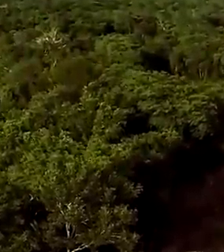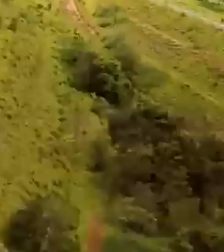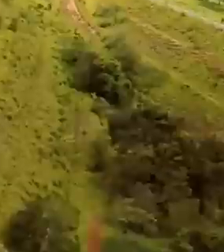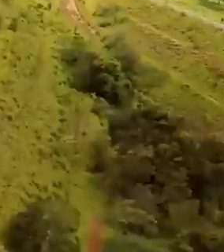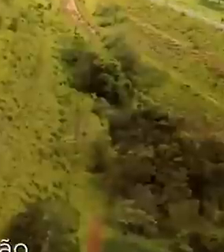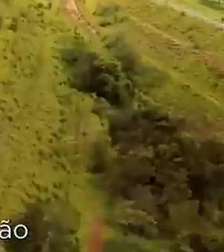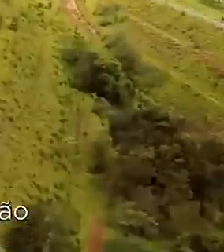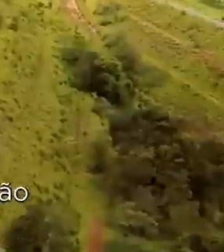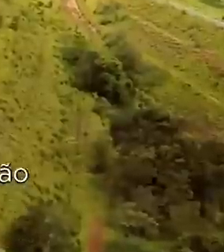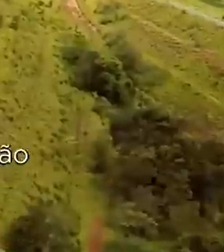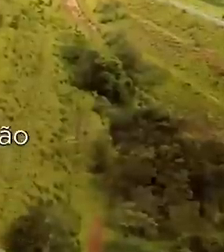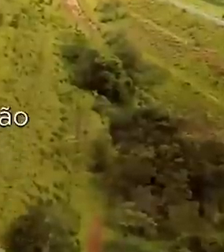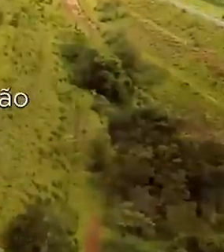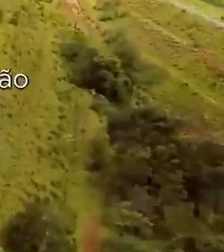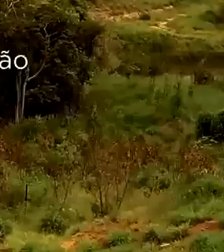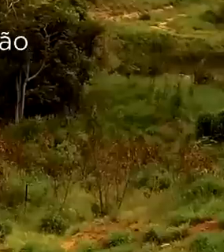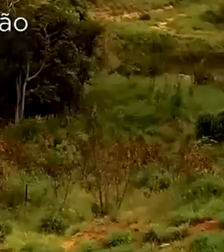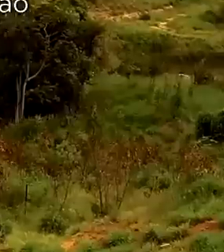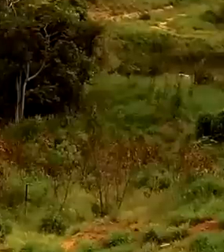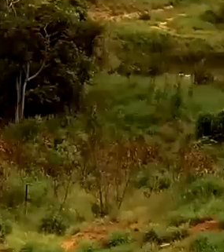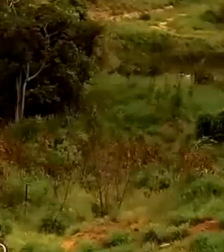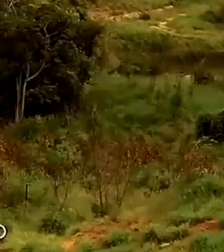E aí